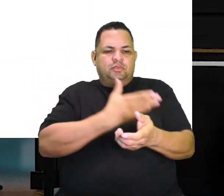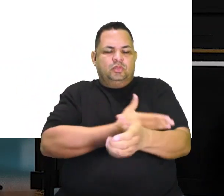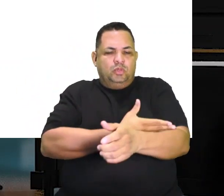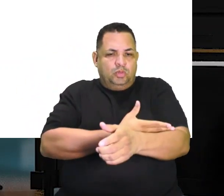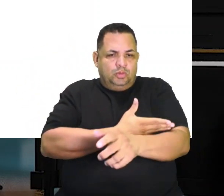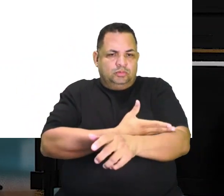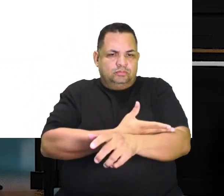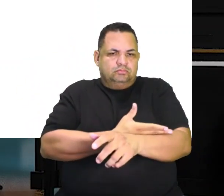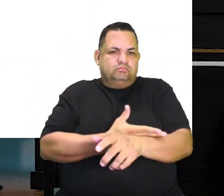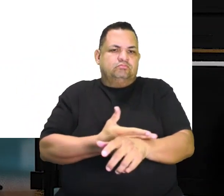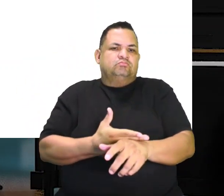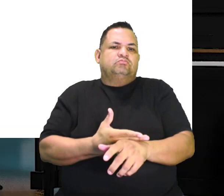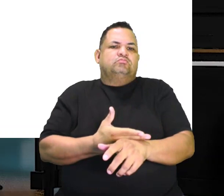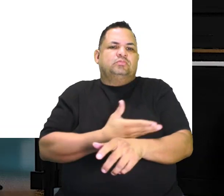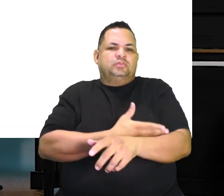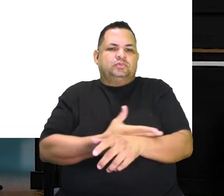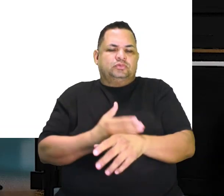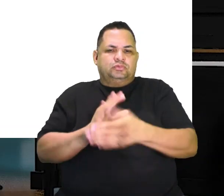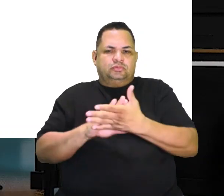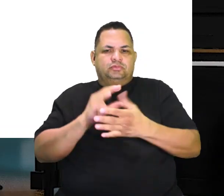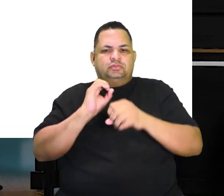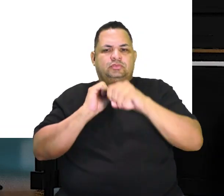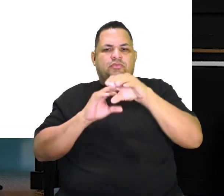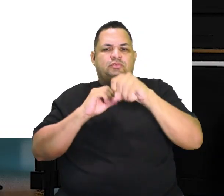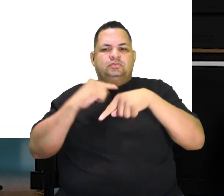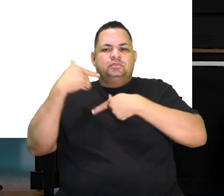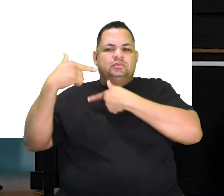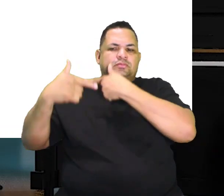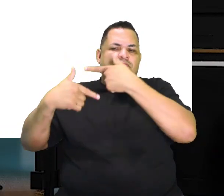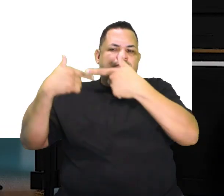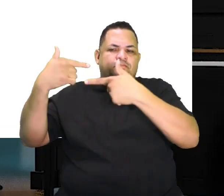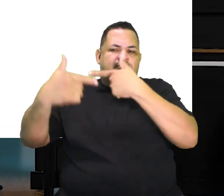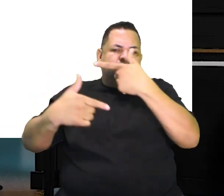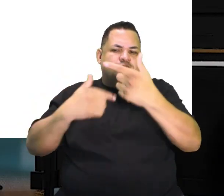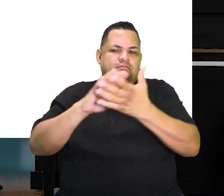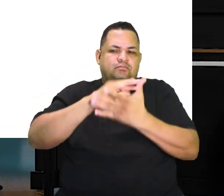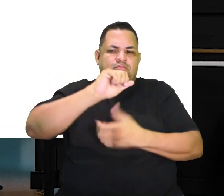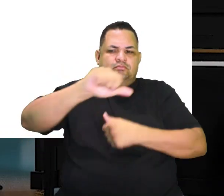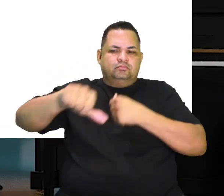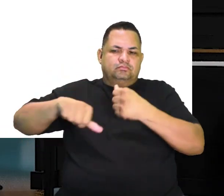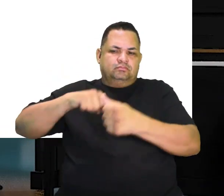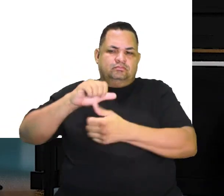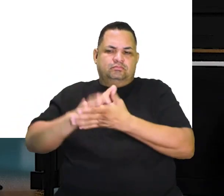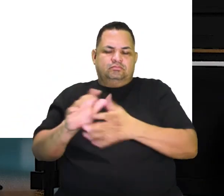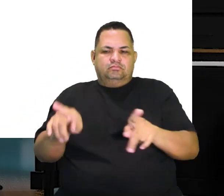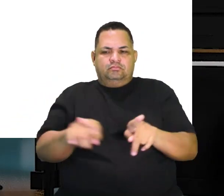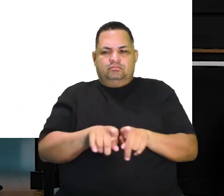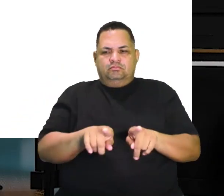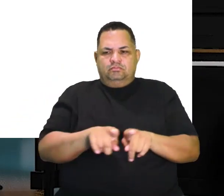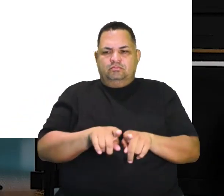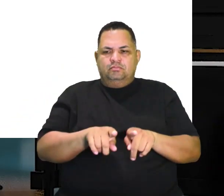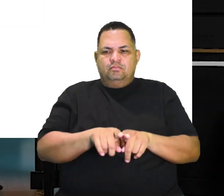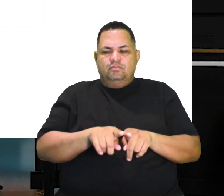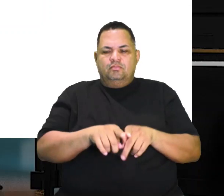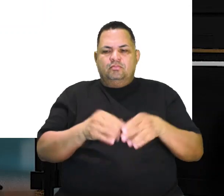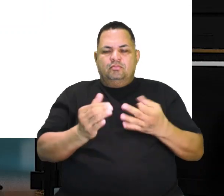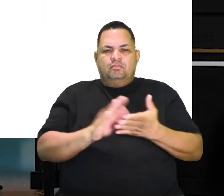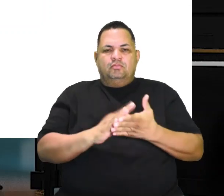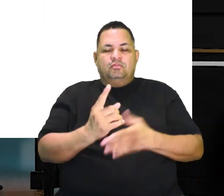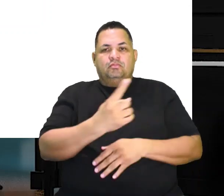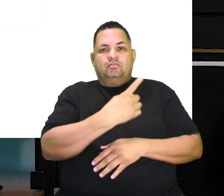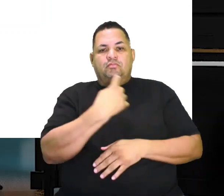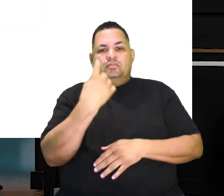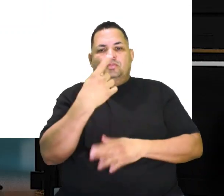vão sendo repassados, né, para as próximas gerações e vão se modificando, né? Se percebemos, se formos fazer